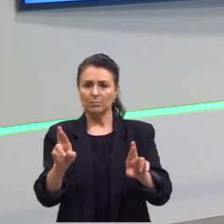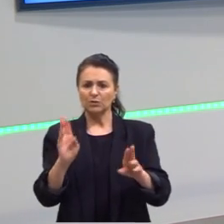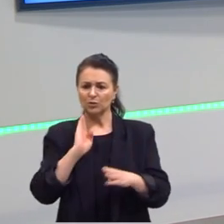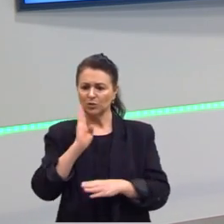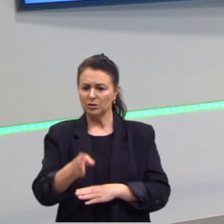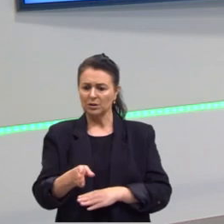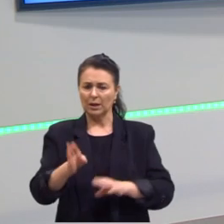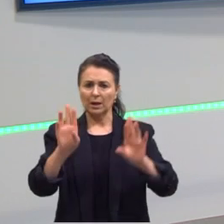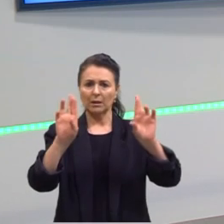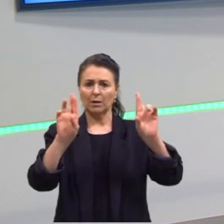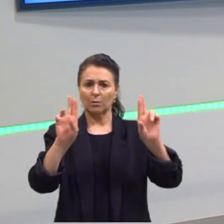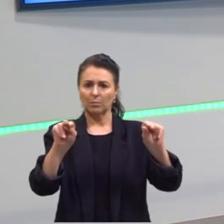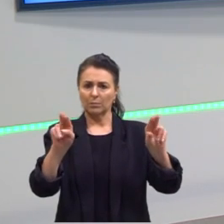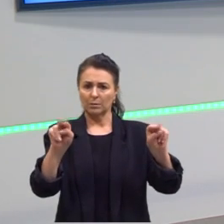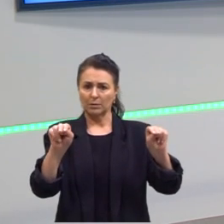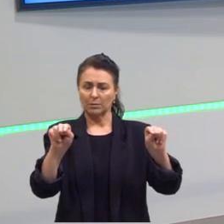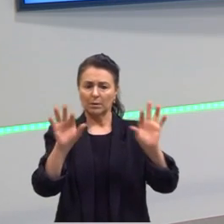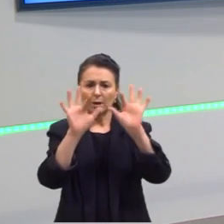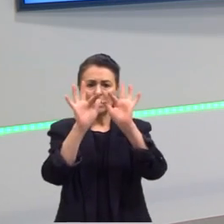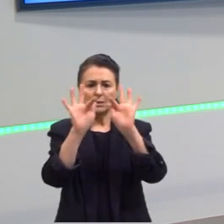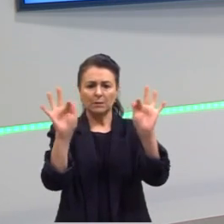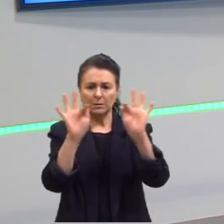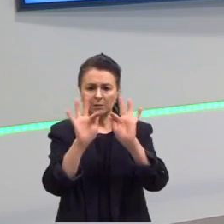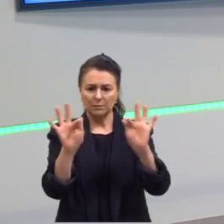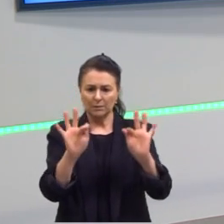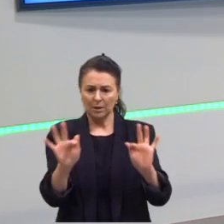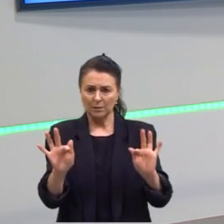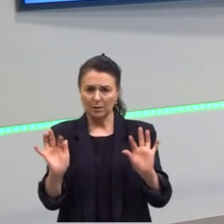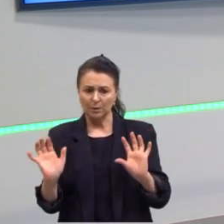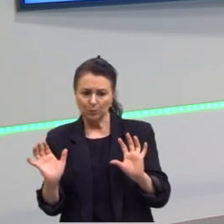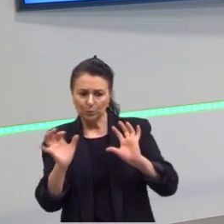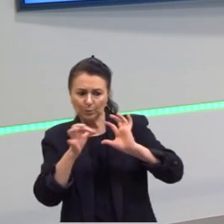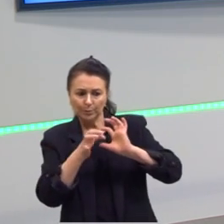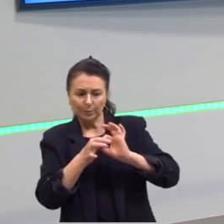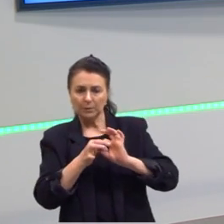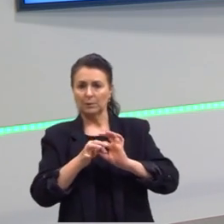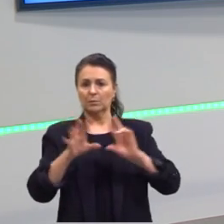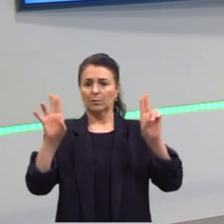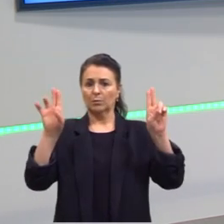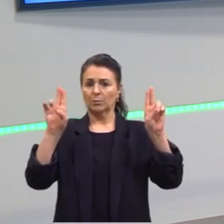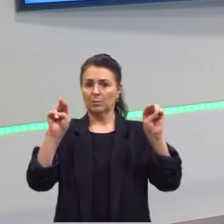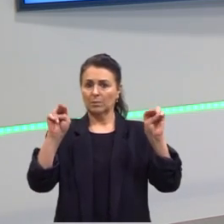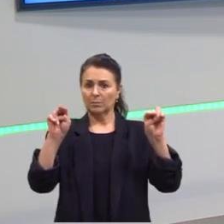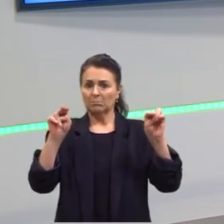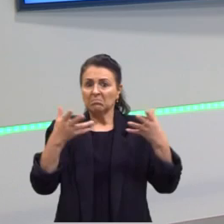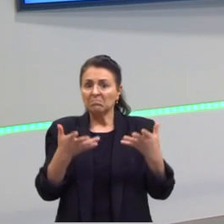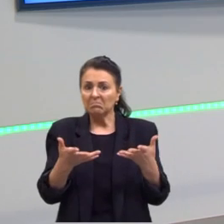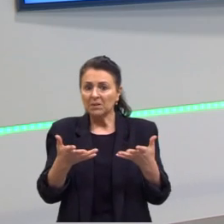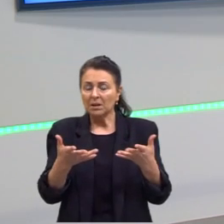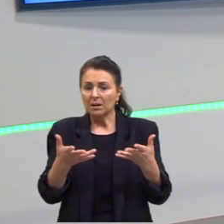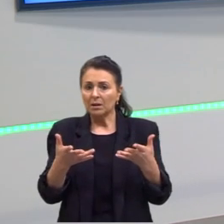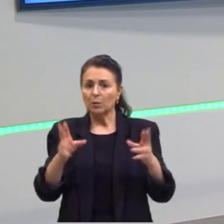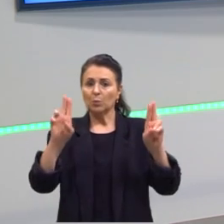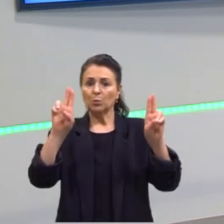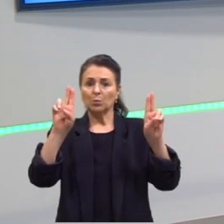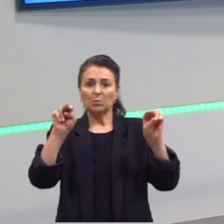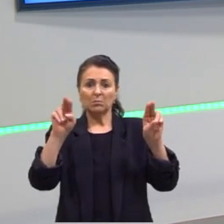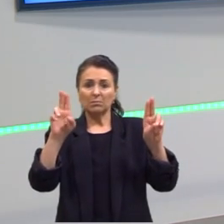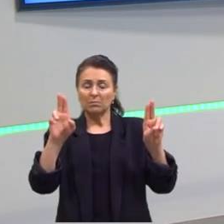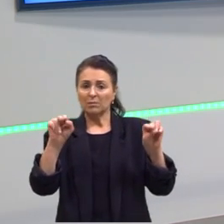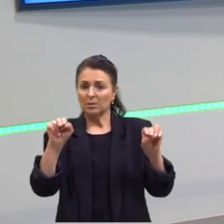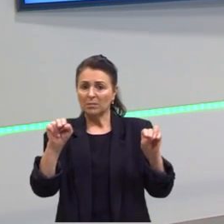se as frases não estão diretamente relacionadas ao tema elas estão tematicamente